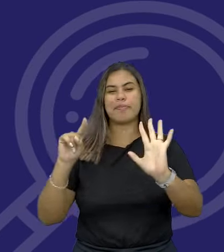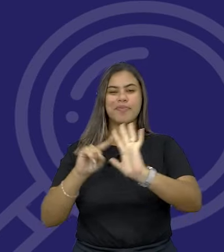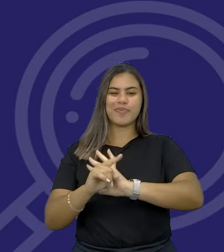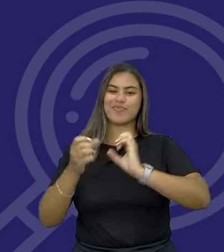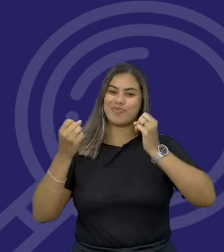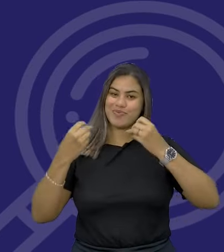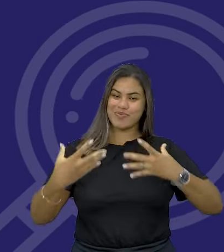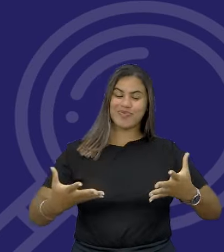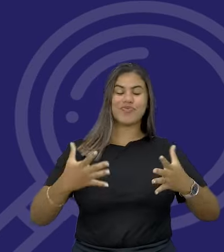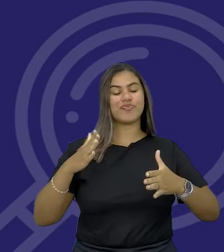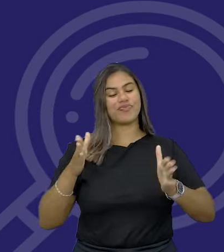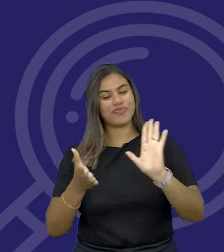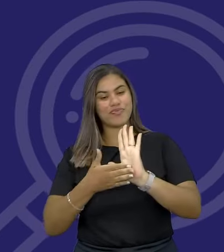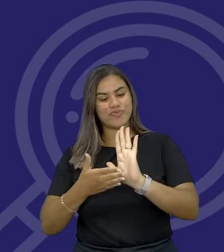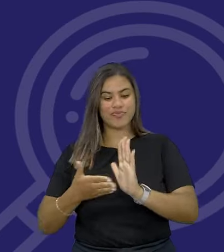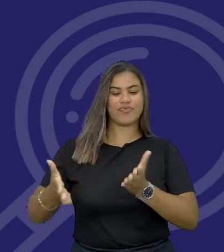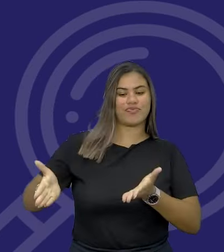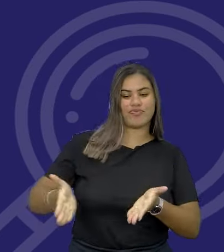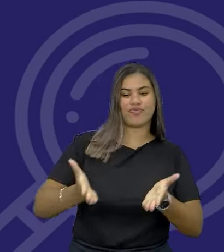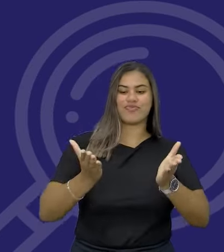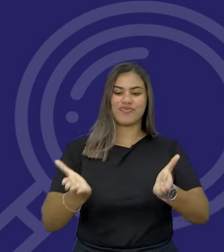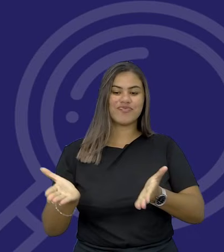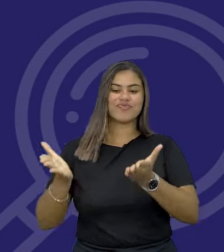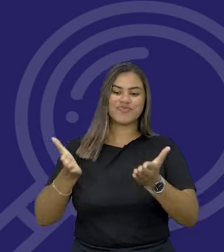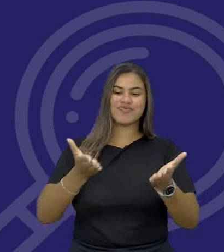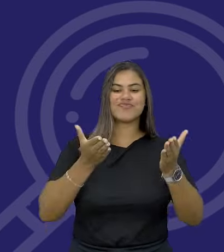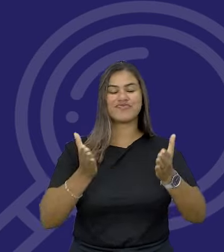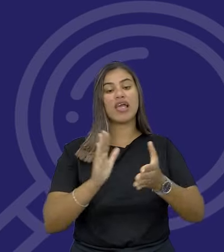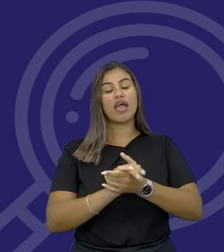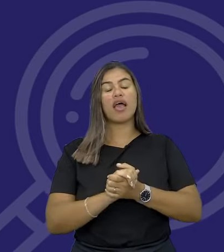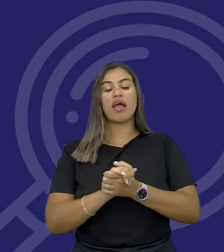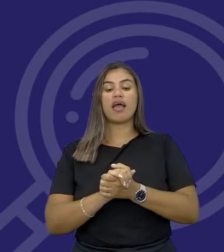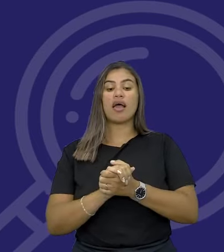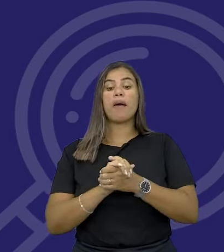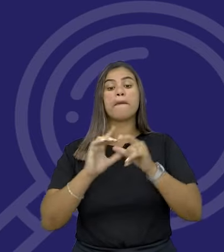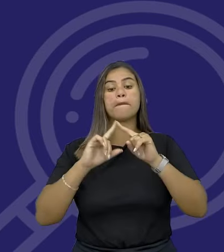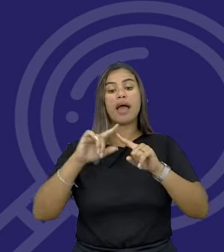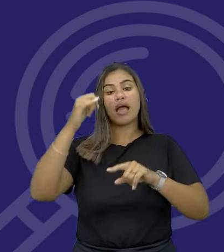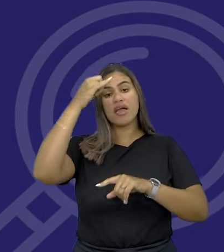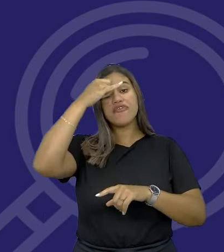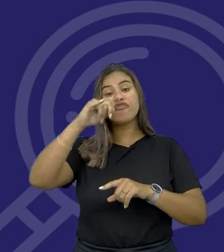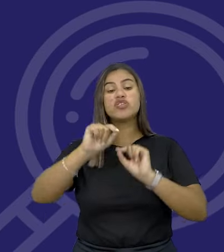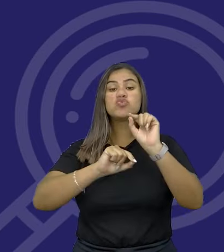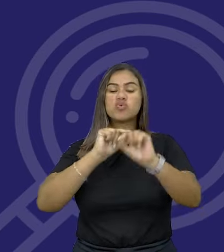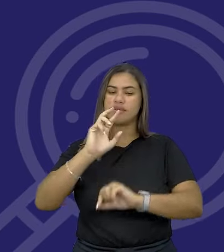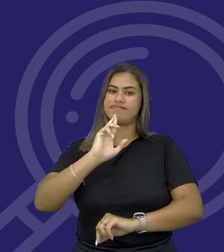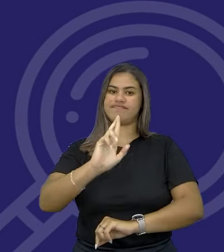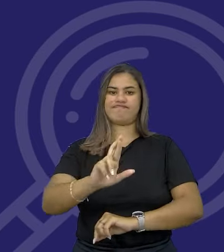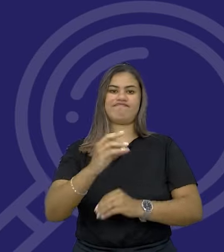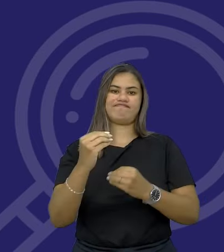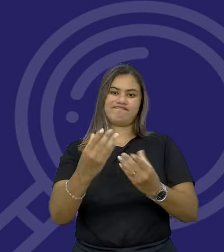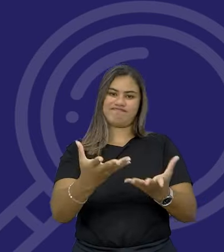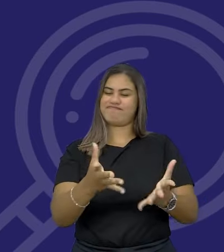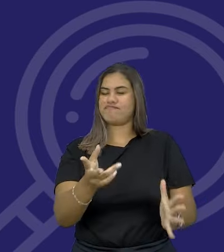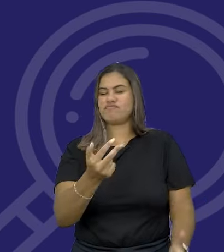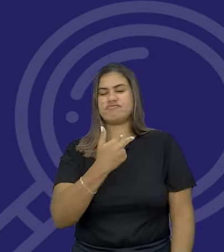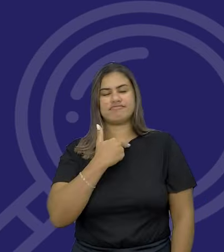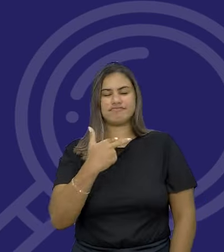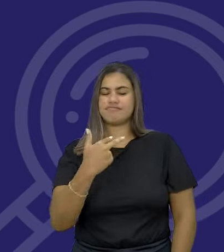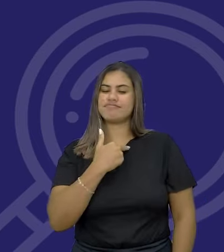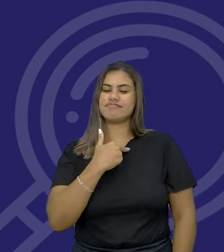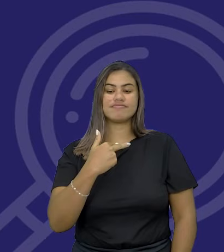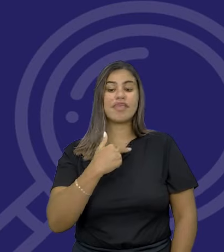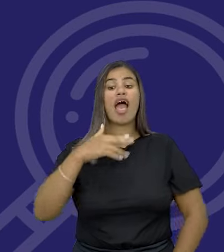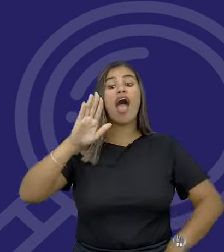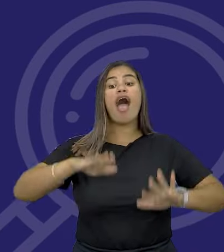propondo alguns caminhos, mas nunca, né, evitar dar as respostas. Eu sei que muitas vezes, né, nós